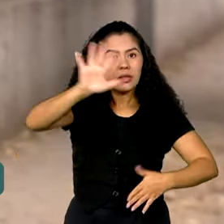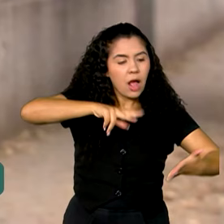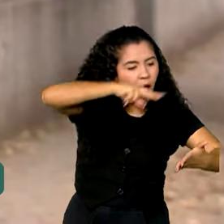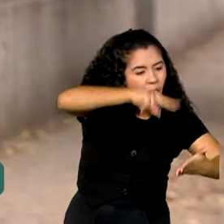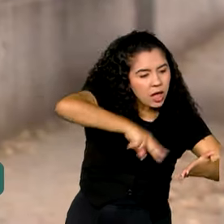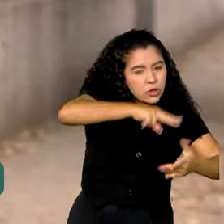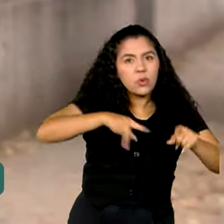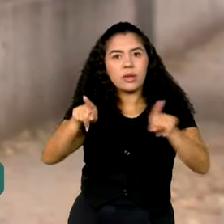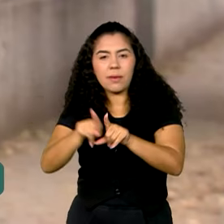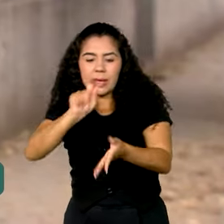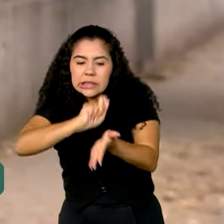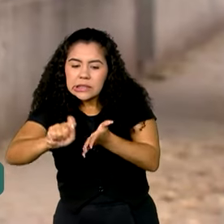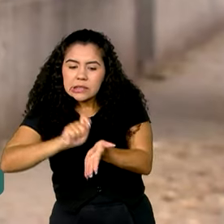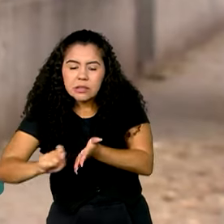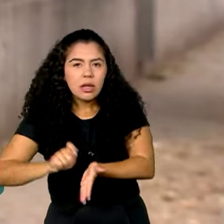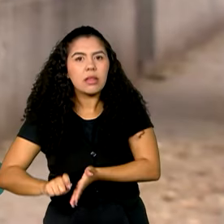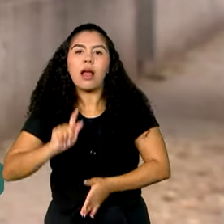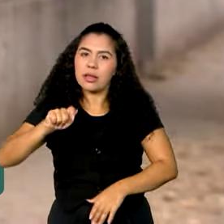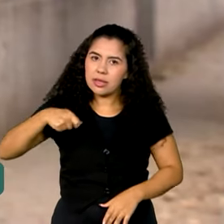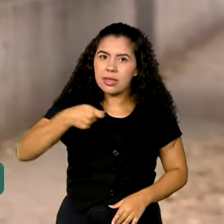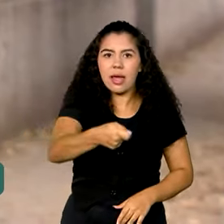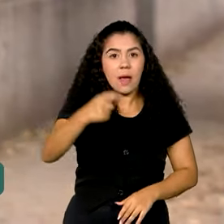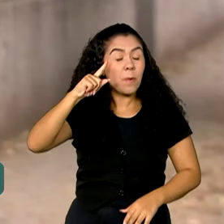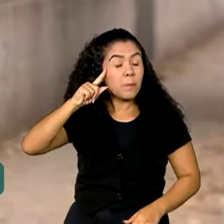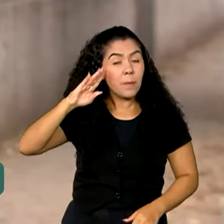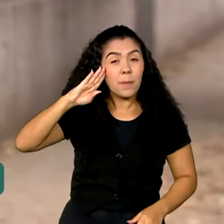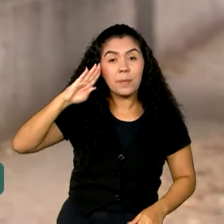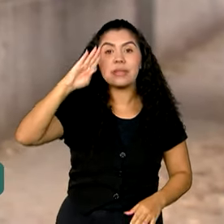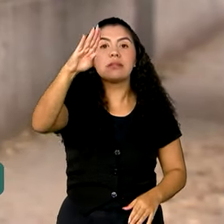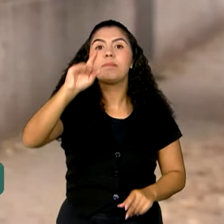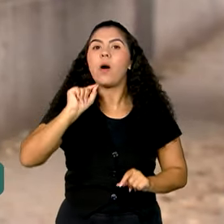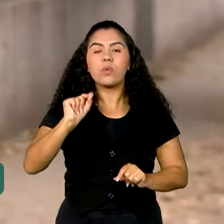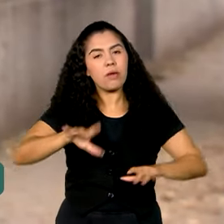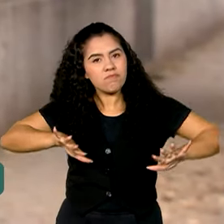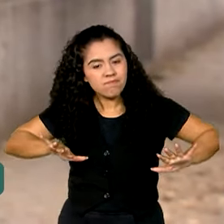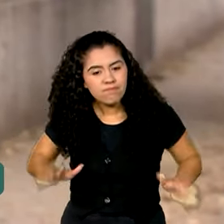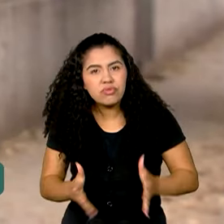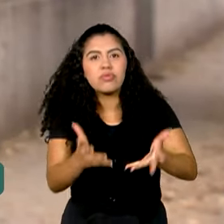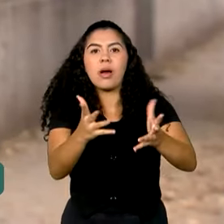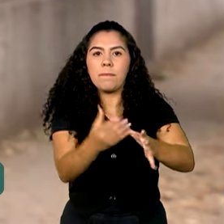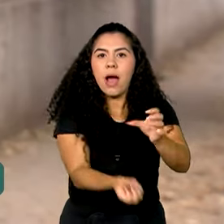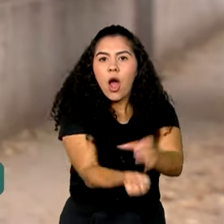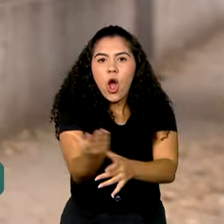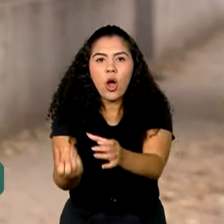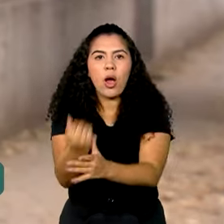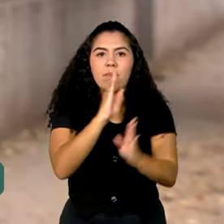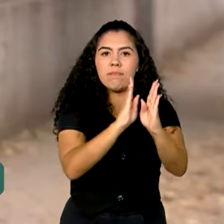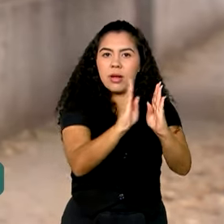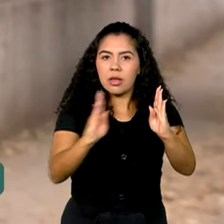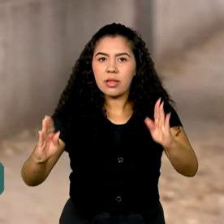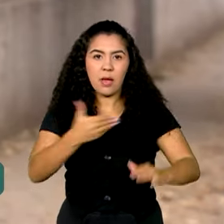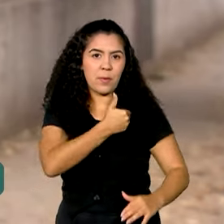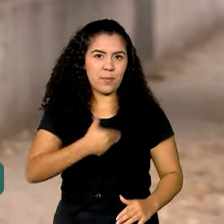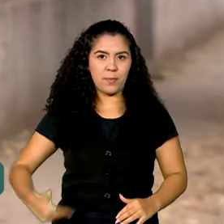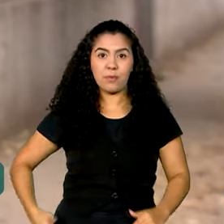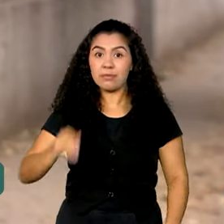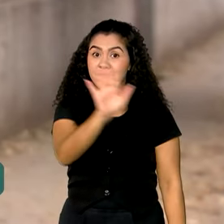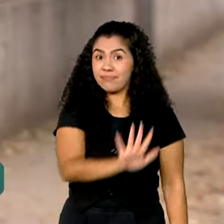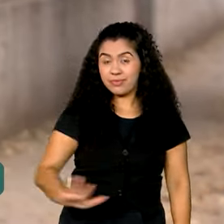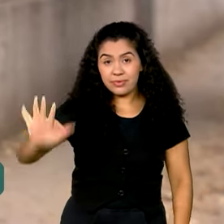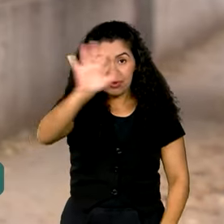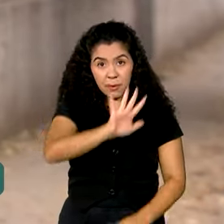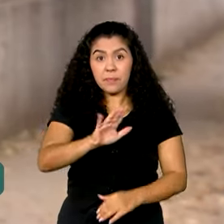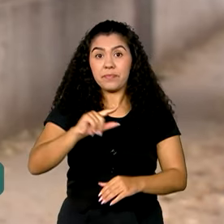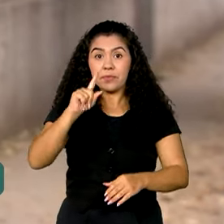Escrita, que tem como um dos principais pilares o fortalecimento de bibliotecas públicas do país. A Bienal